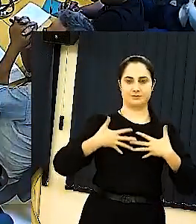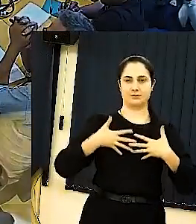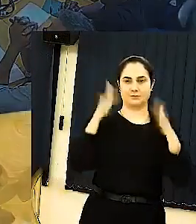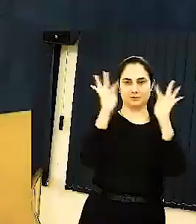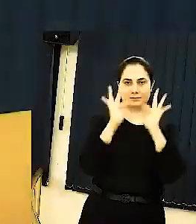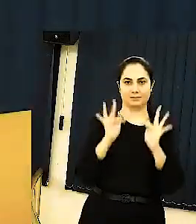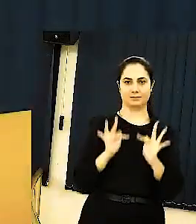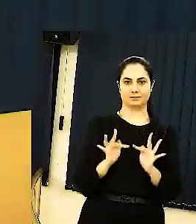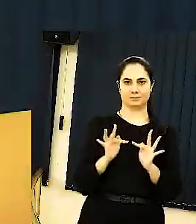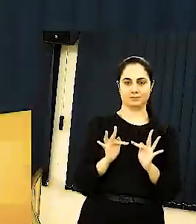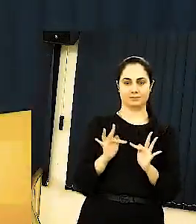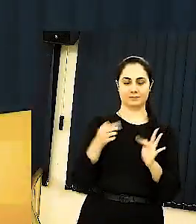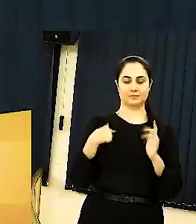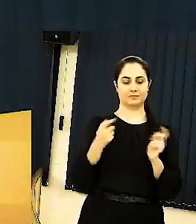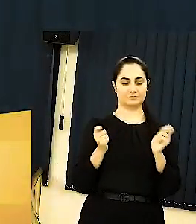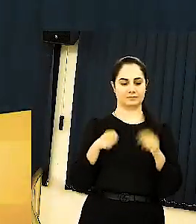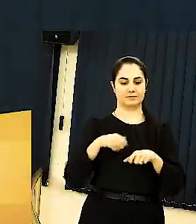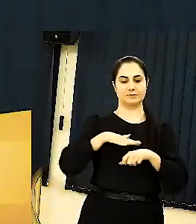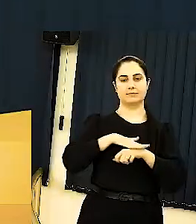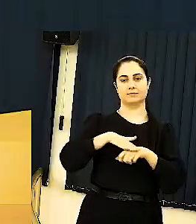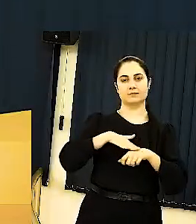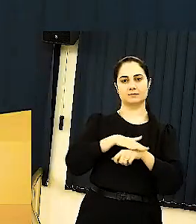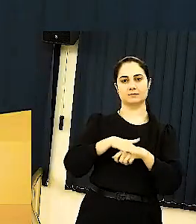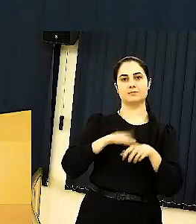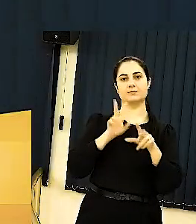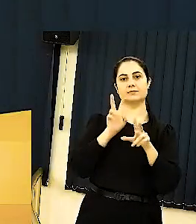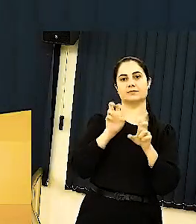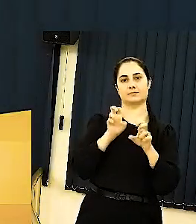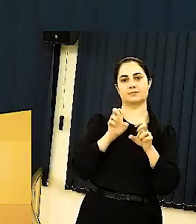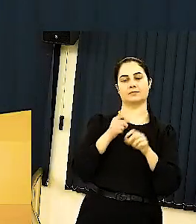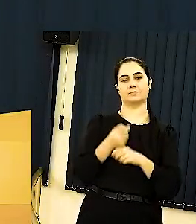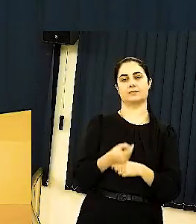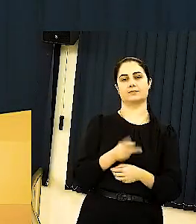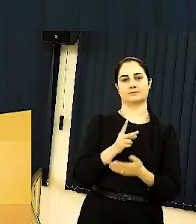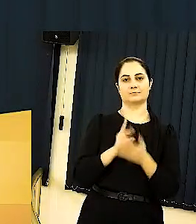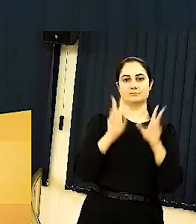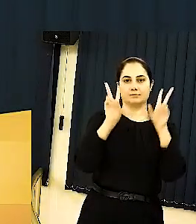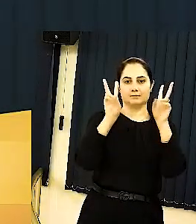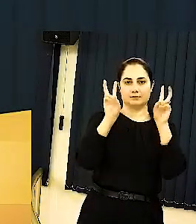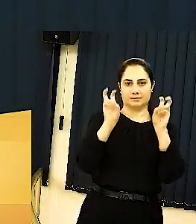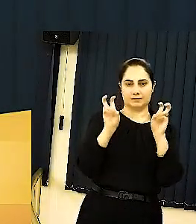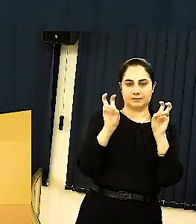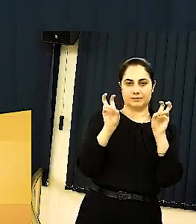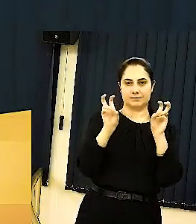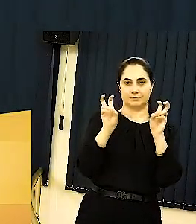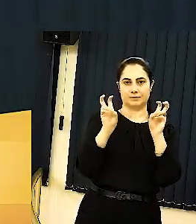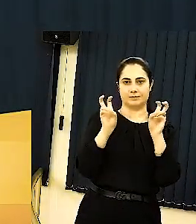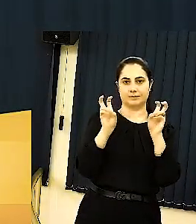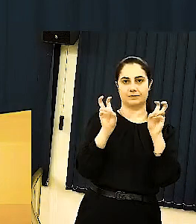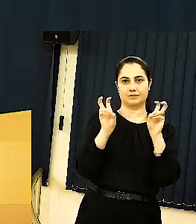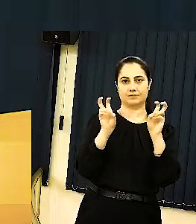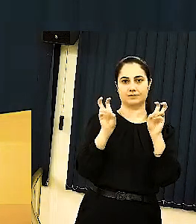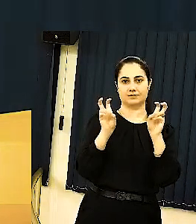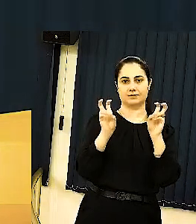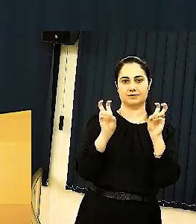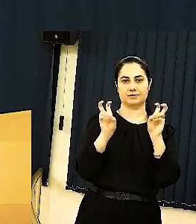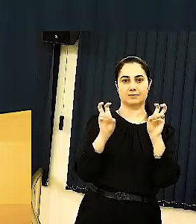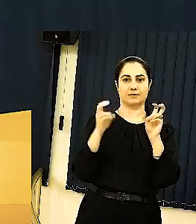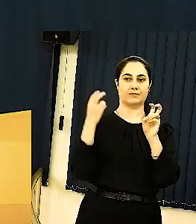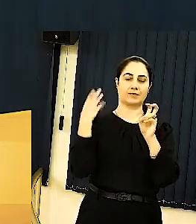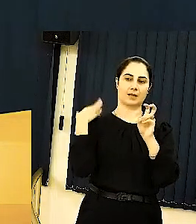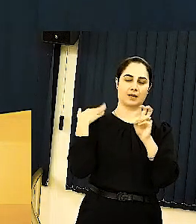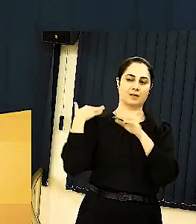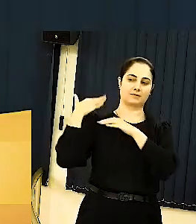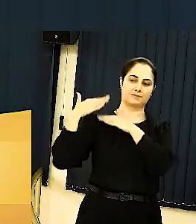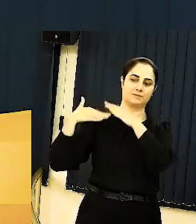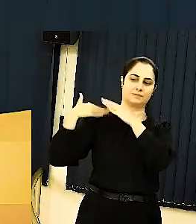pudesse conversar um pouco sobre esse assunto. É um assunto que há algum tempo eu já